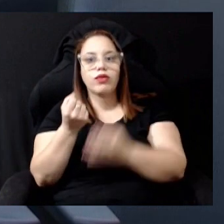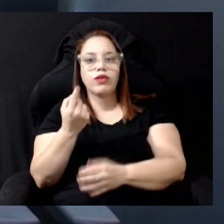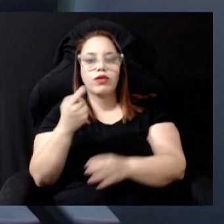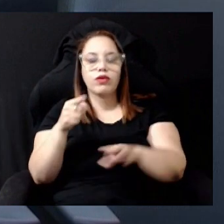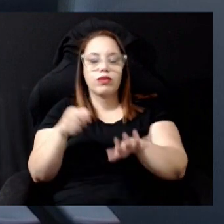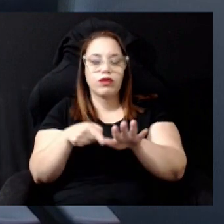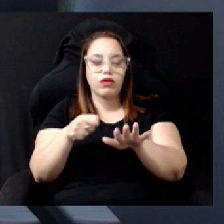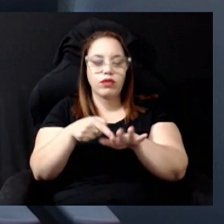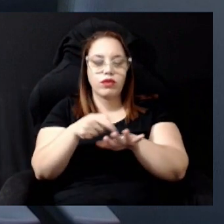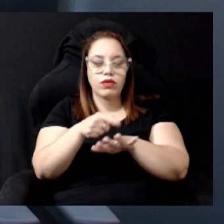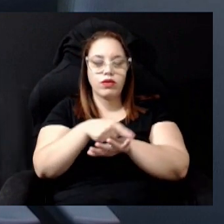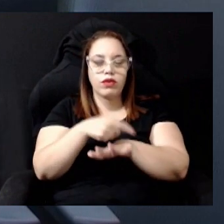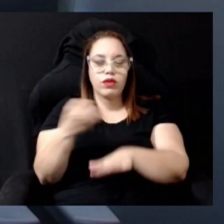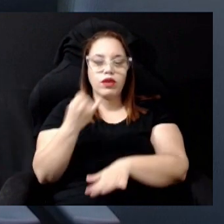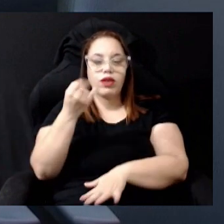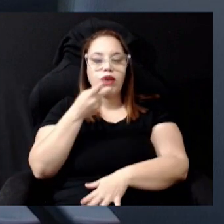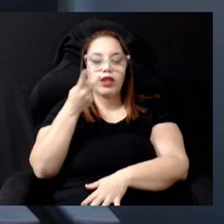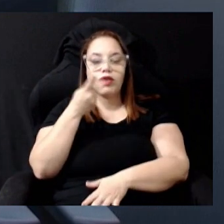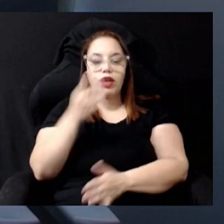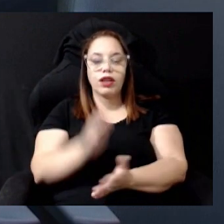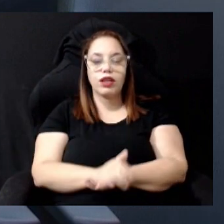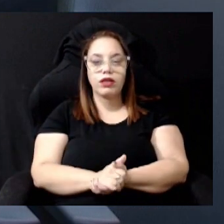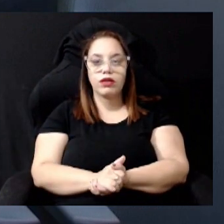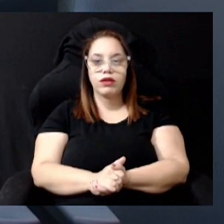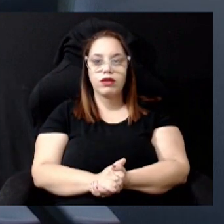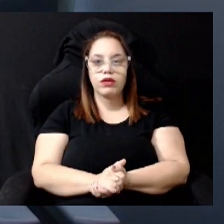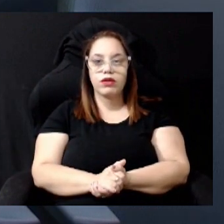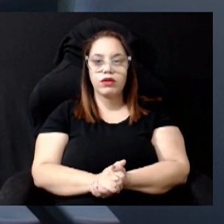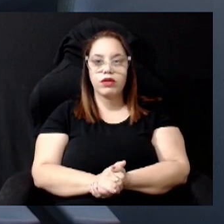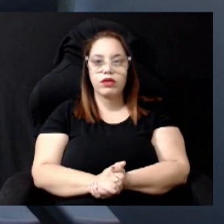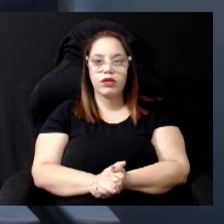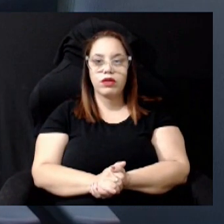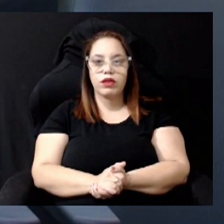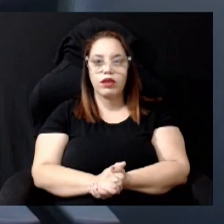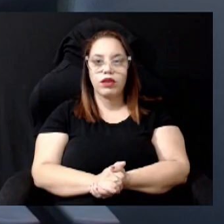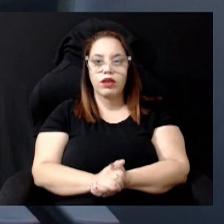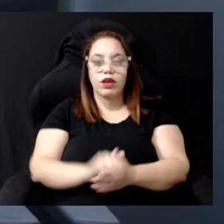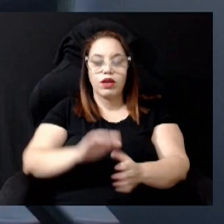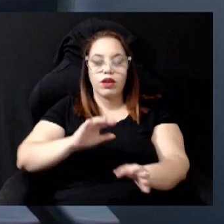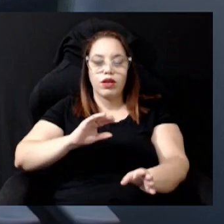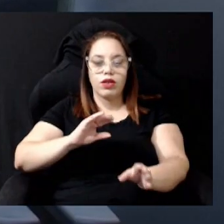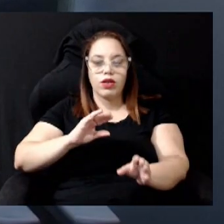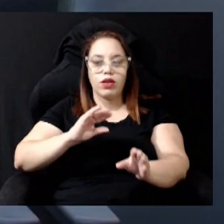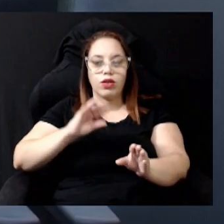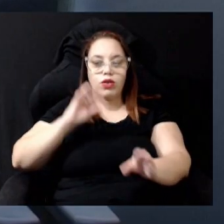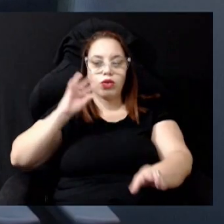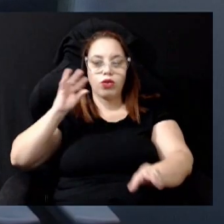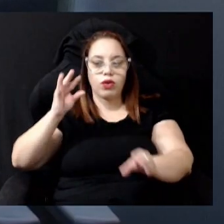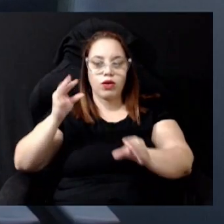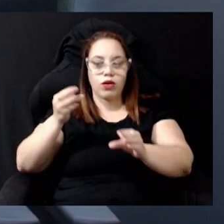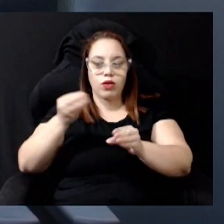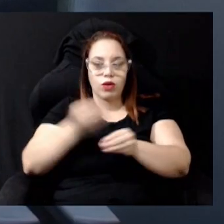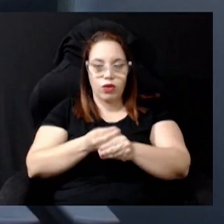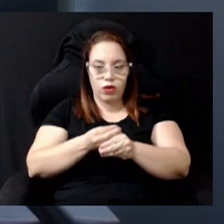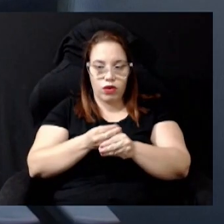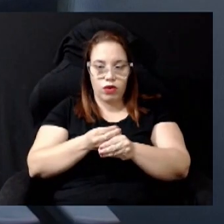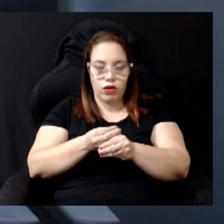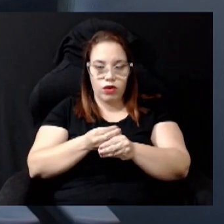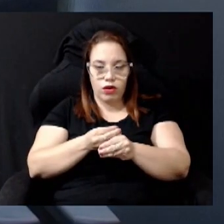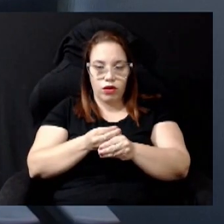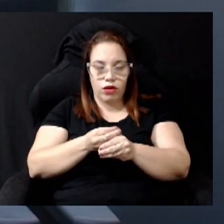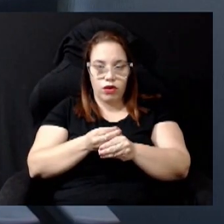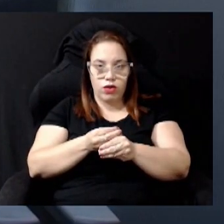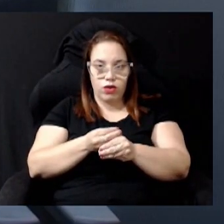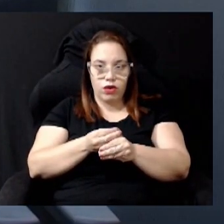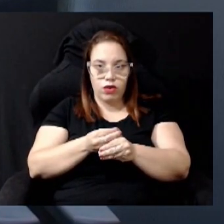gente precisa falar sobre o substitutivo, né, que dispõe sobre as organizações dos clubes da comunidade